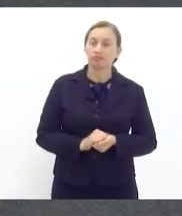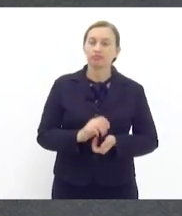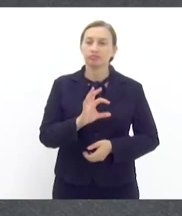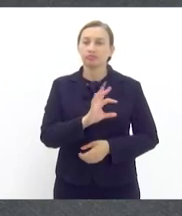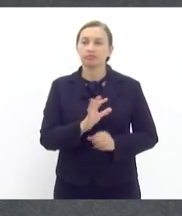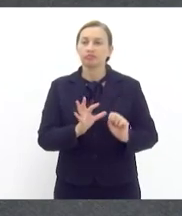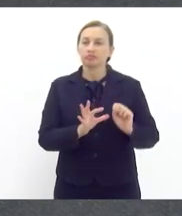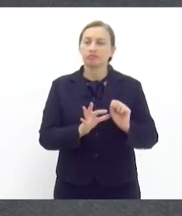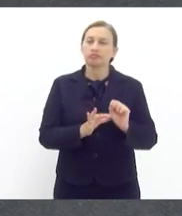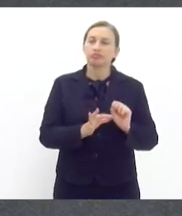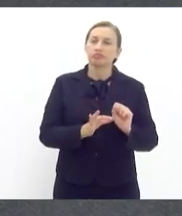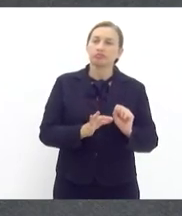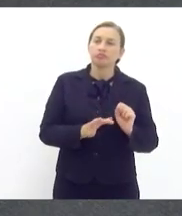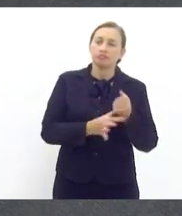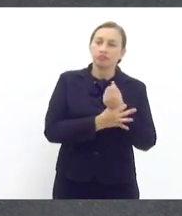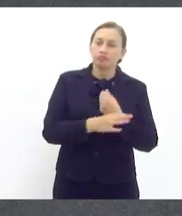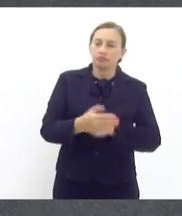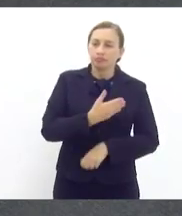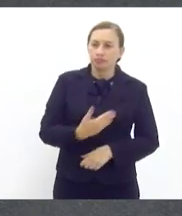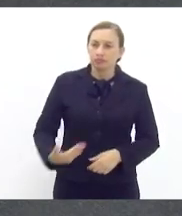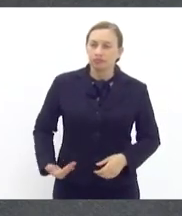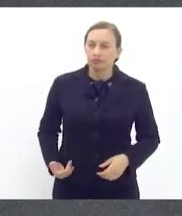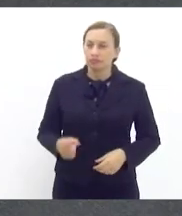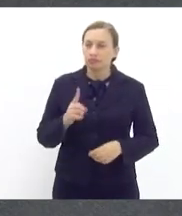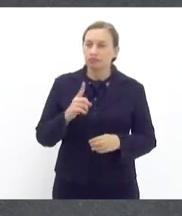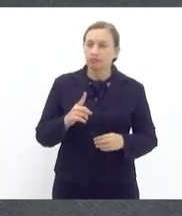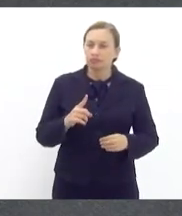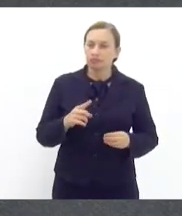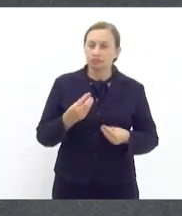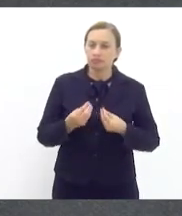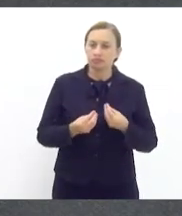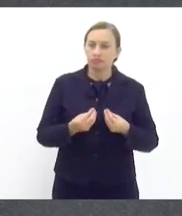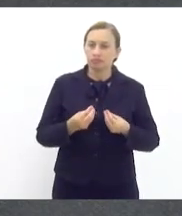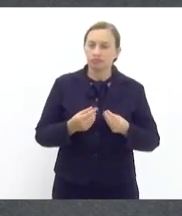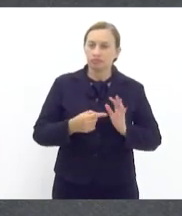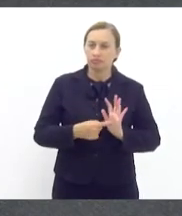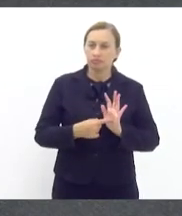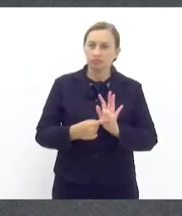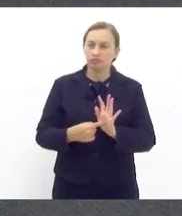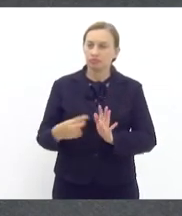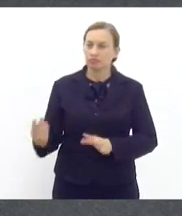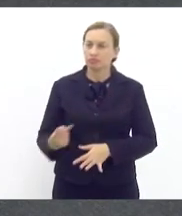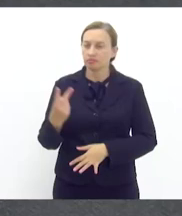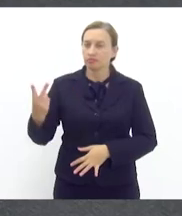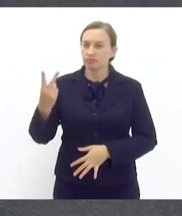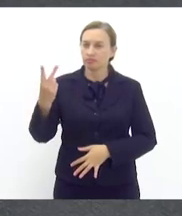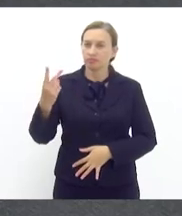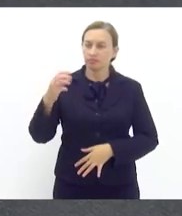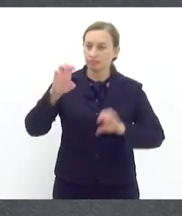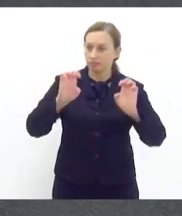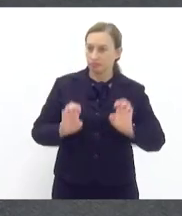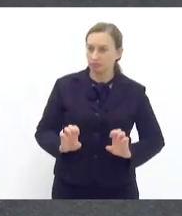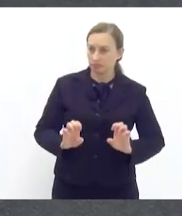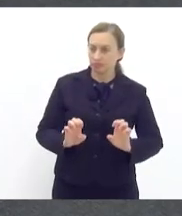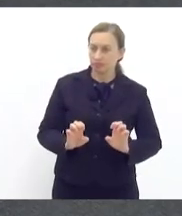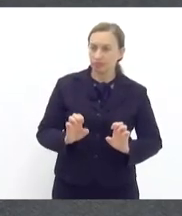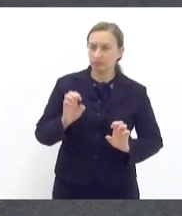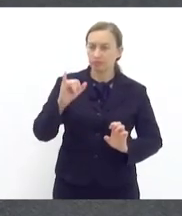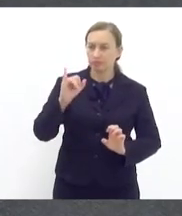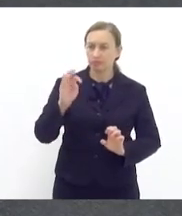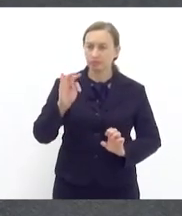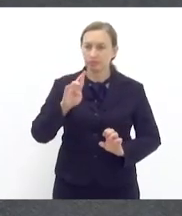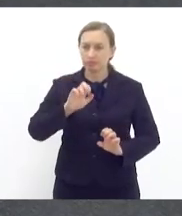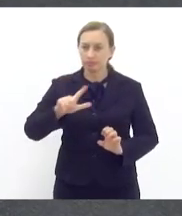segurança não são mais aptos a transmitir valores éticos e morais aos alunos como sugere esse texto do